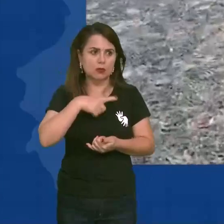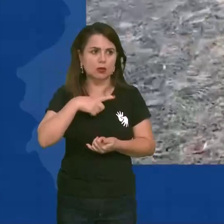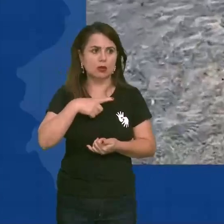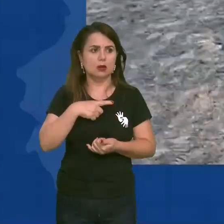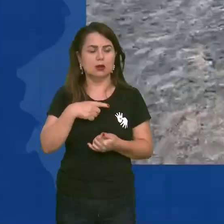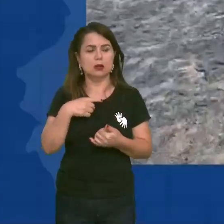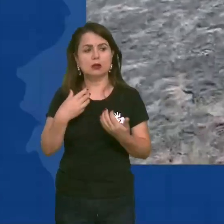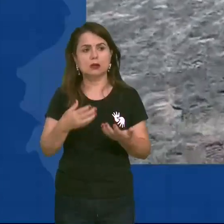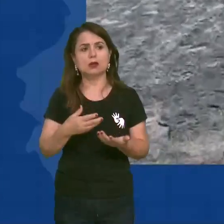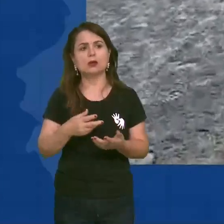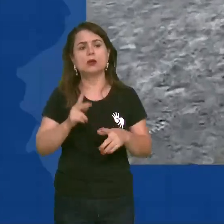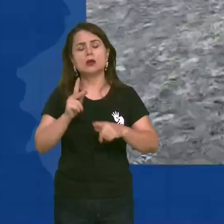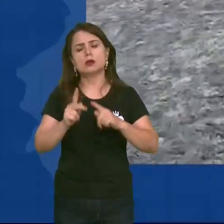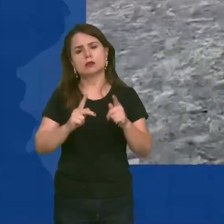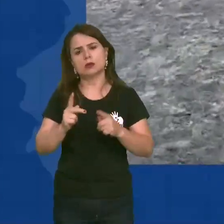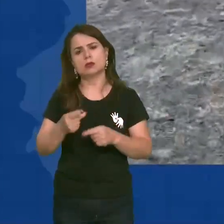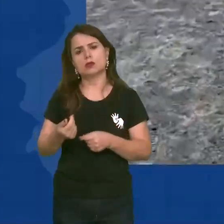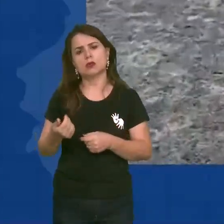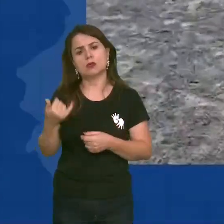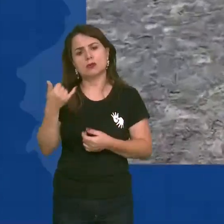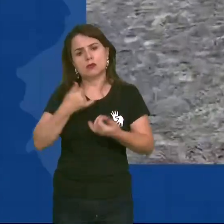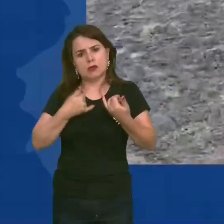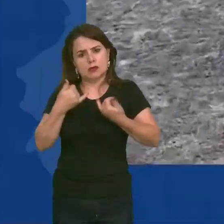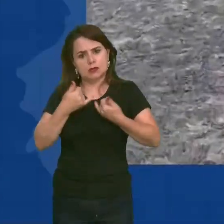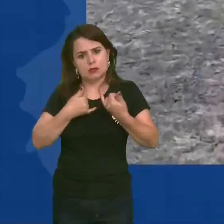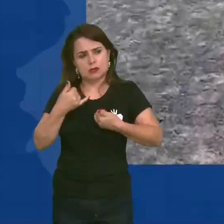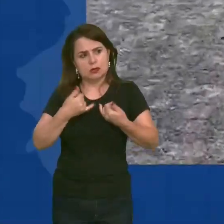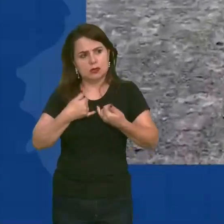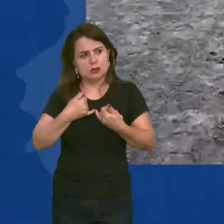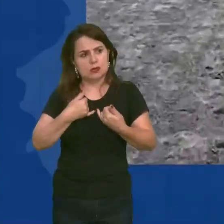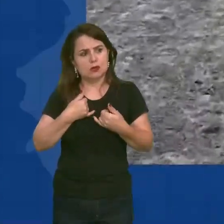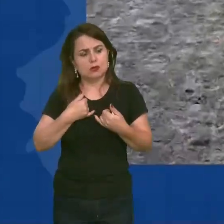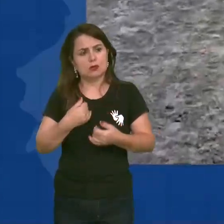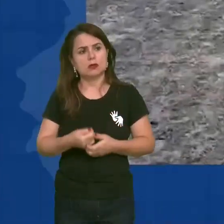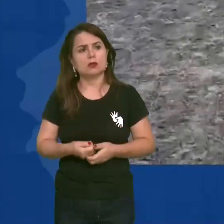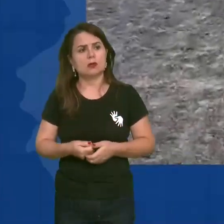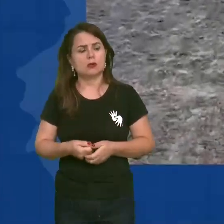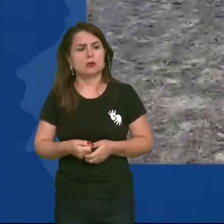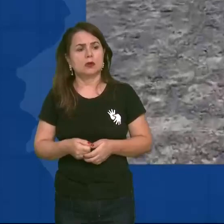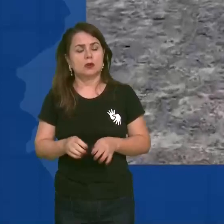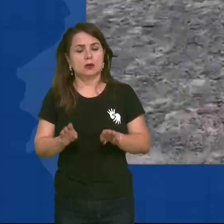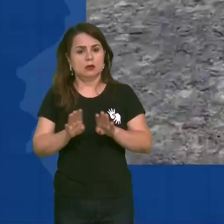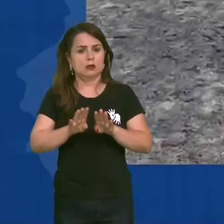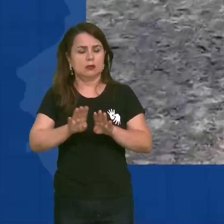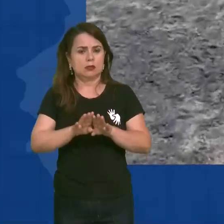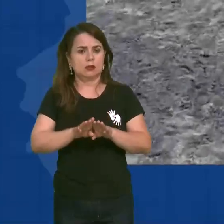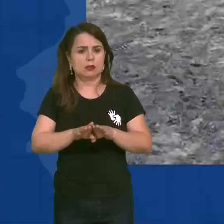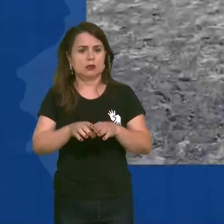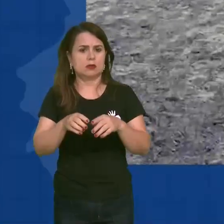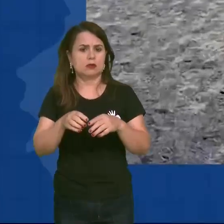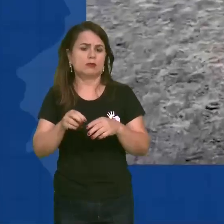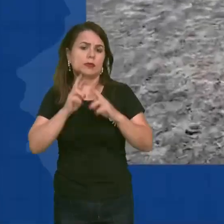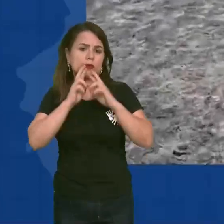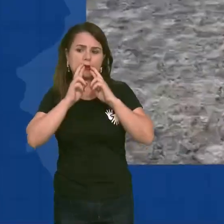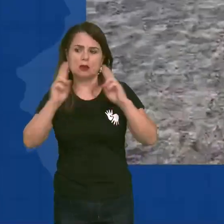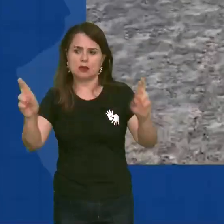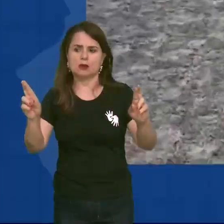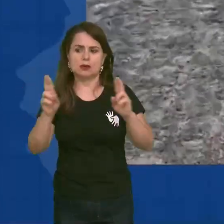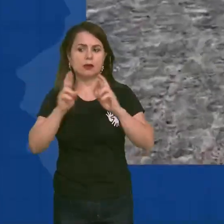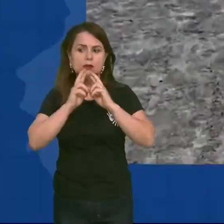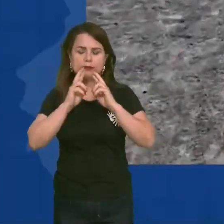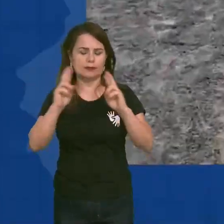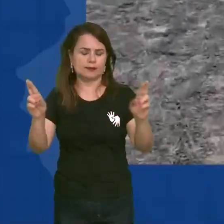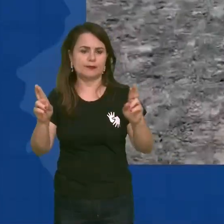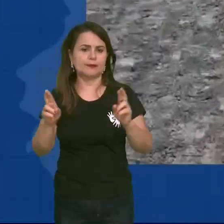têm me procurado com bastante frequência também para criticar a atual